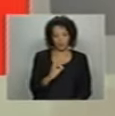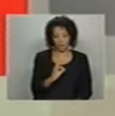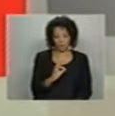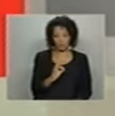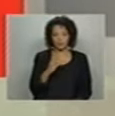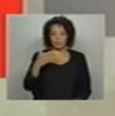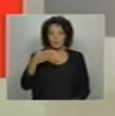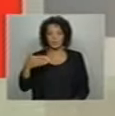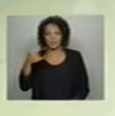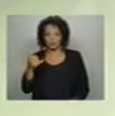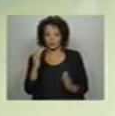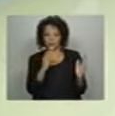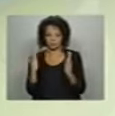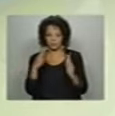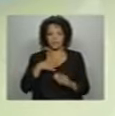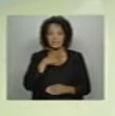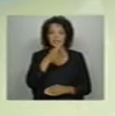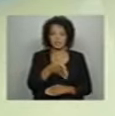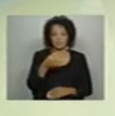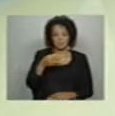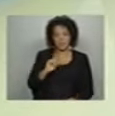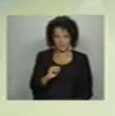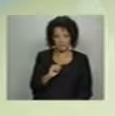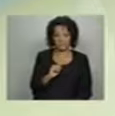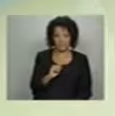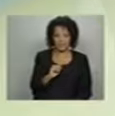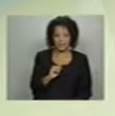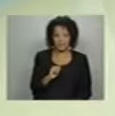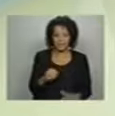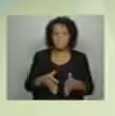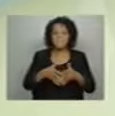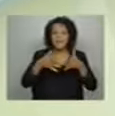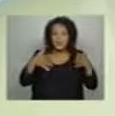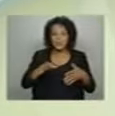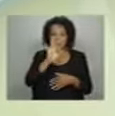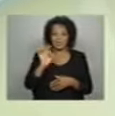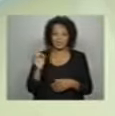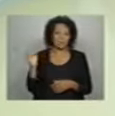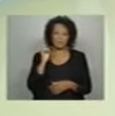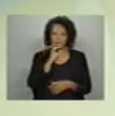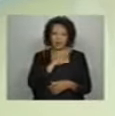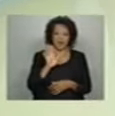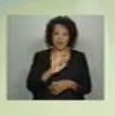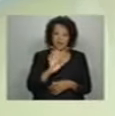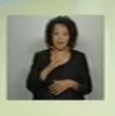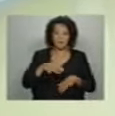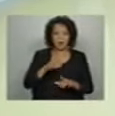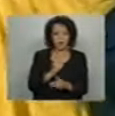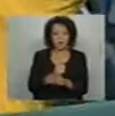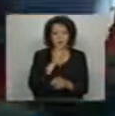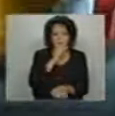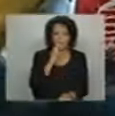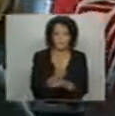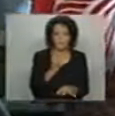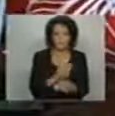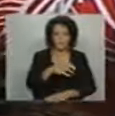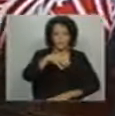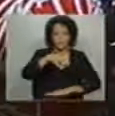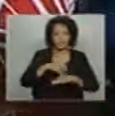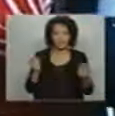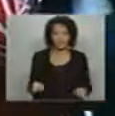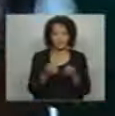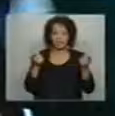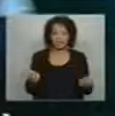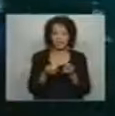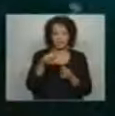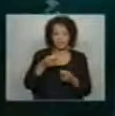104 e 112, significa que o PS não tem maioria absoluta, não impede que haja festa na sede da